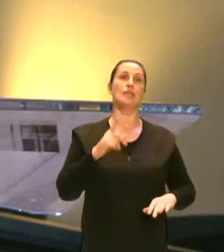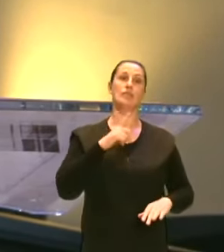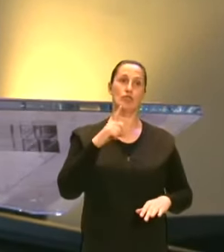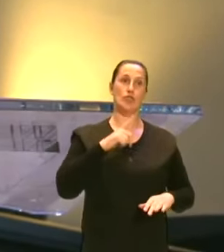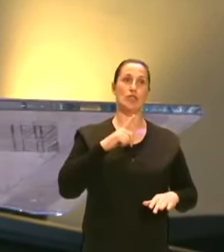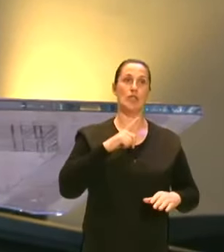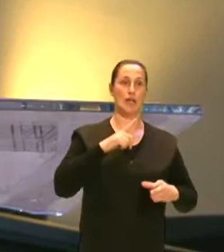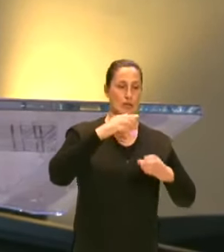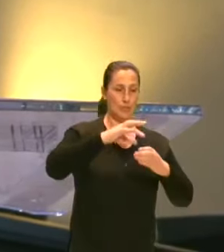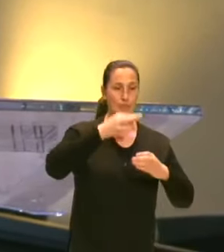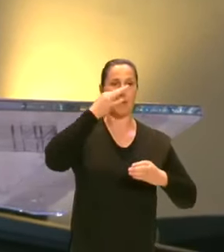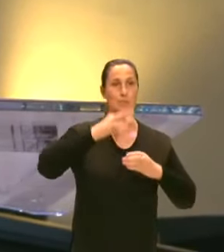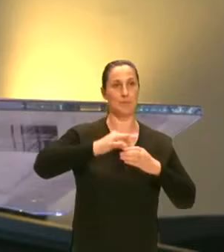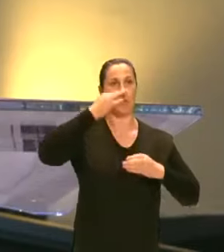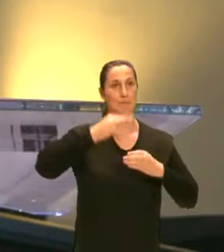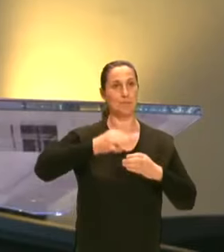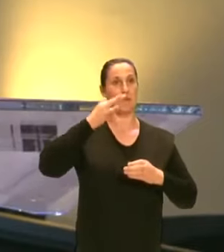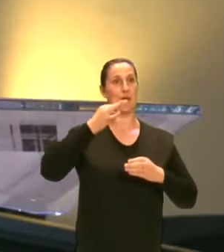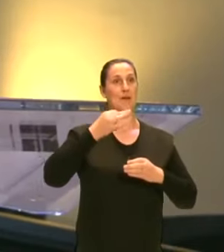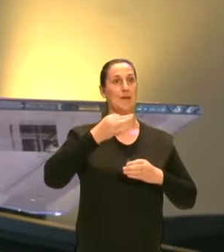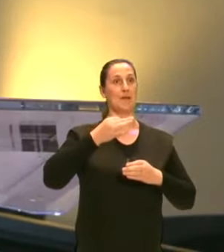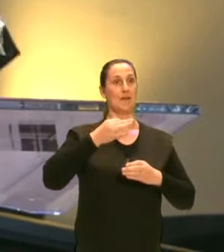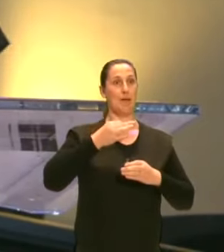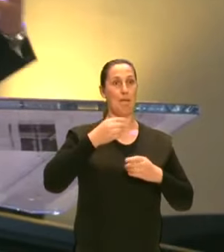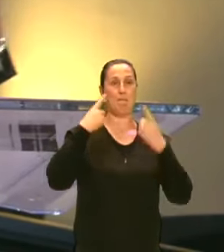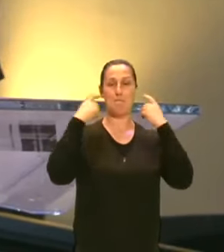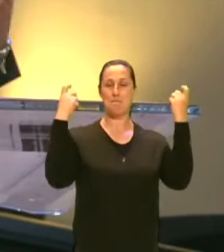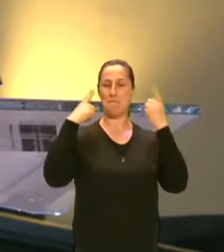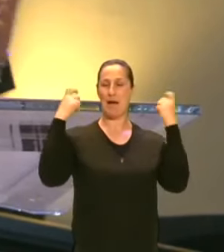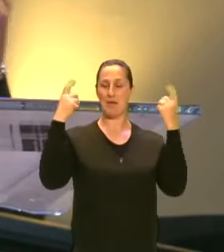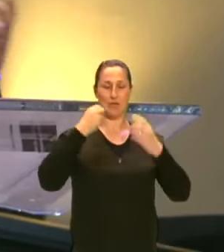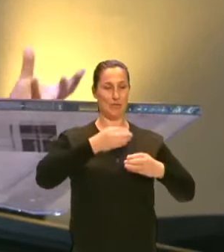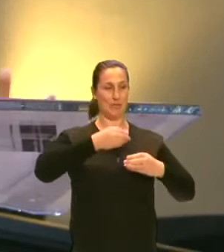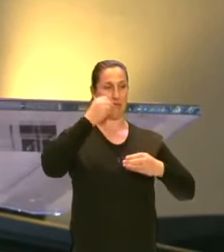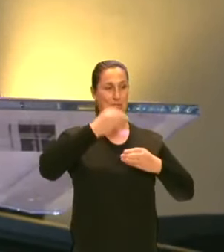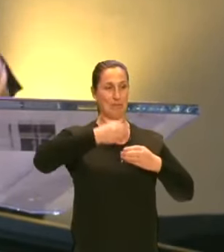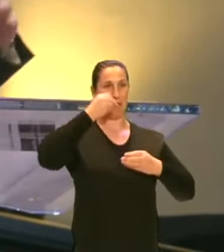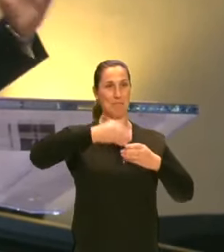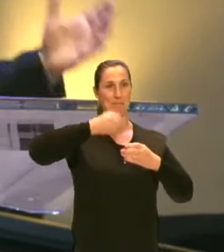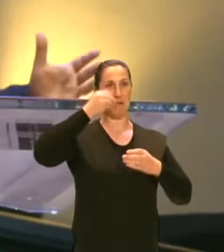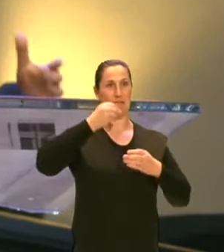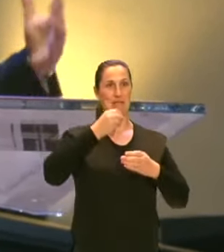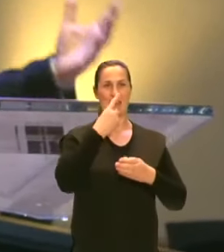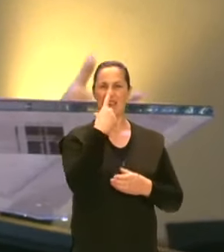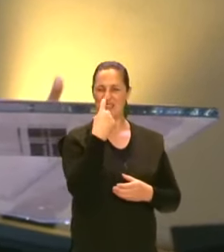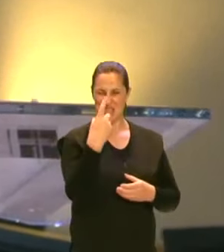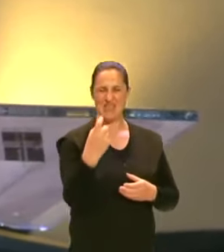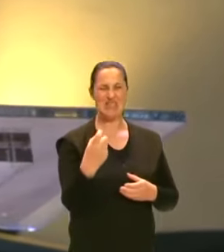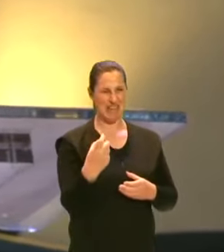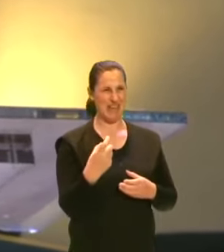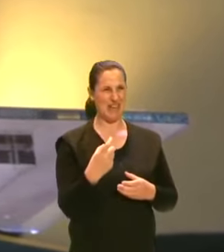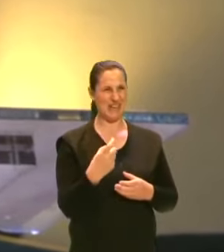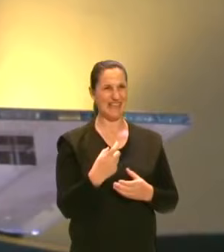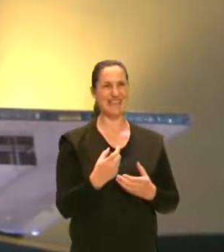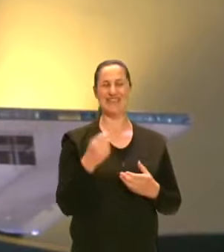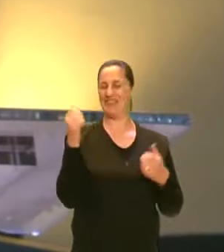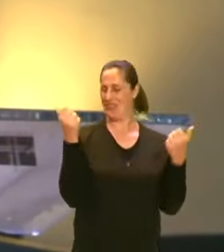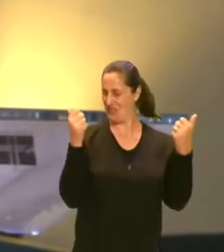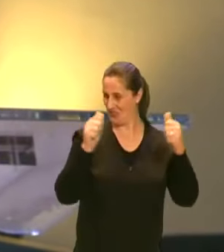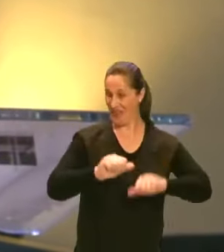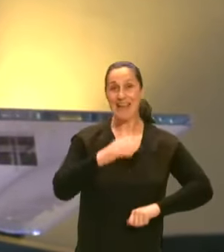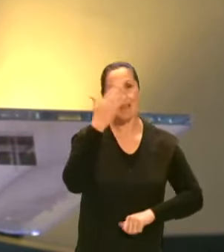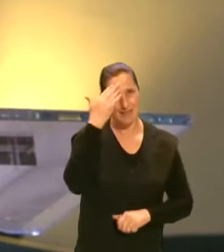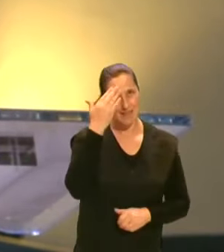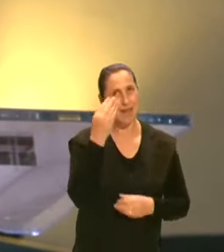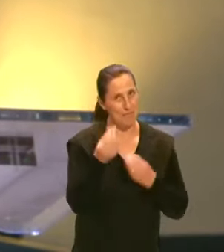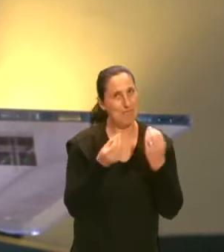salgadinho. Era pacote de bolacha, era aquele barulho de pacote, né, que vai tendo dentro do ônibus, aquele cheiro de salgadinho, que você sabe muito bem